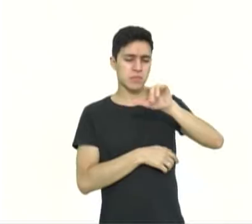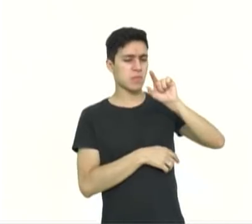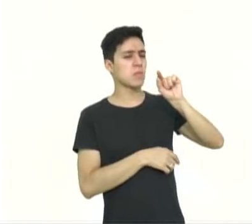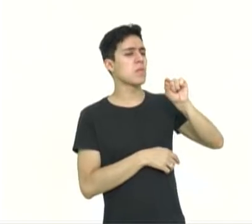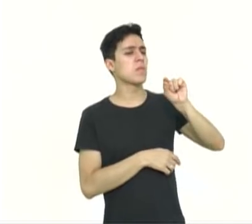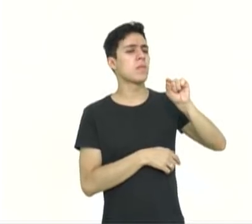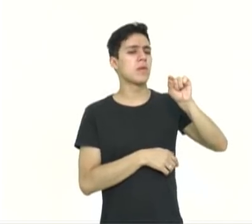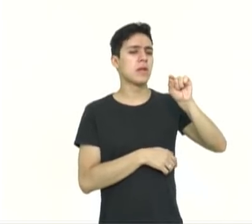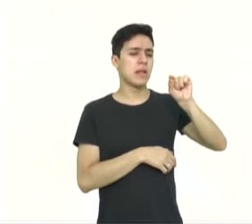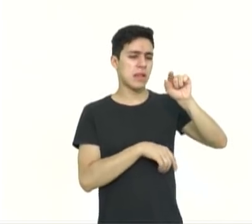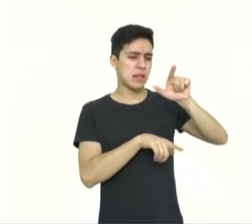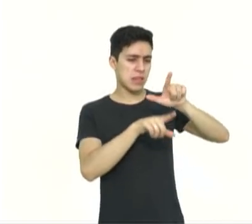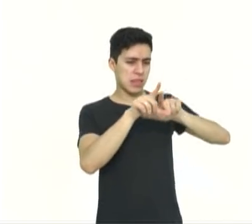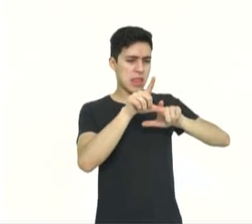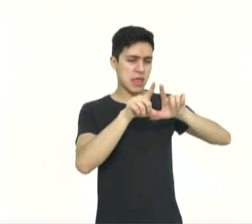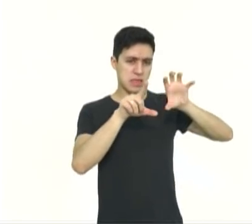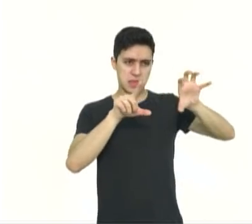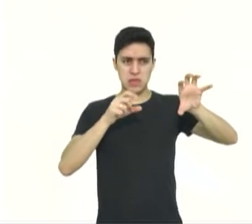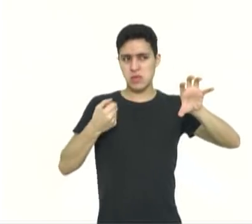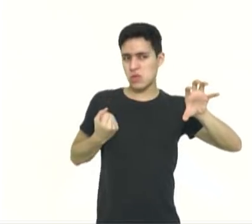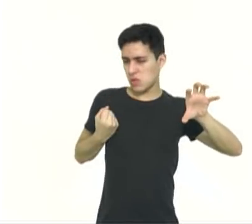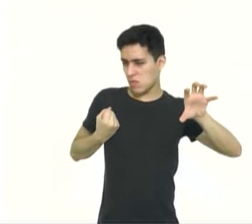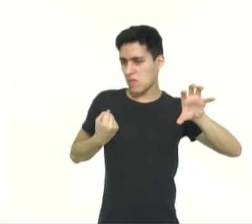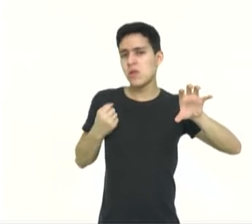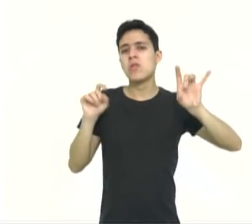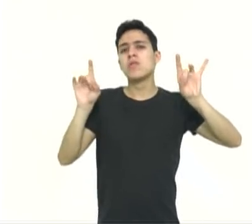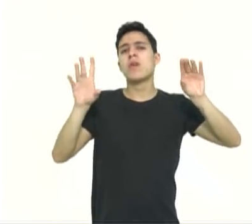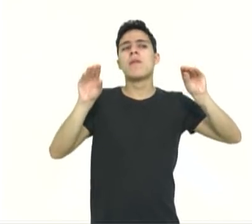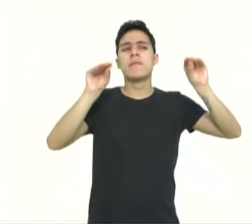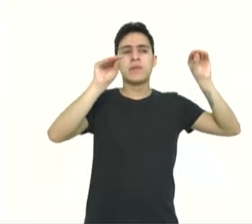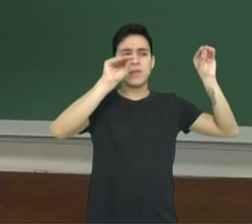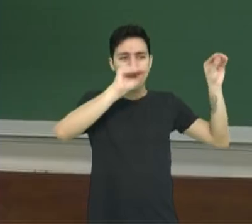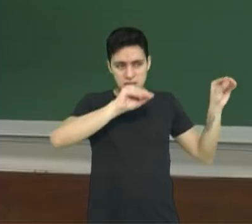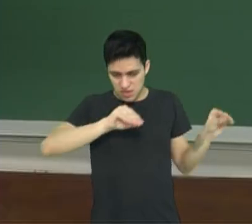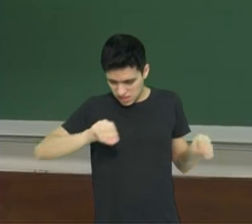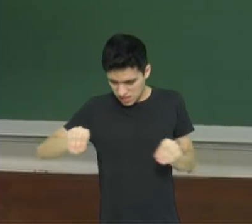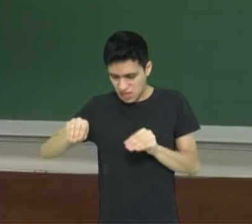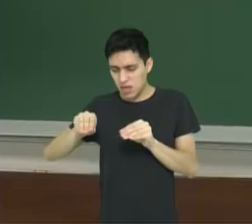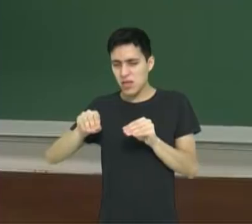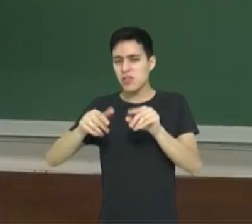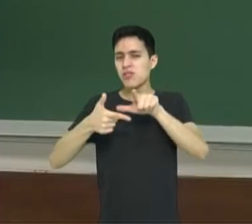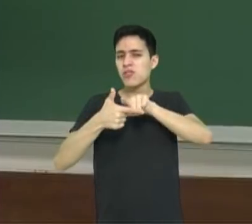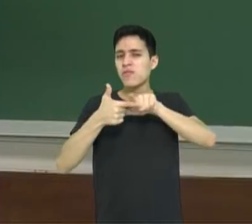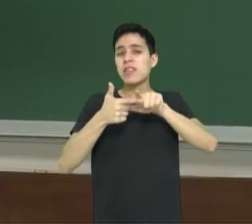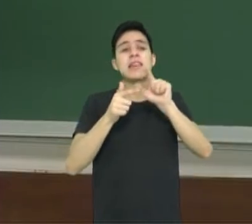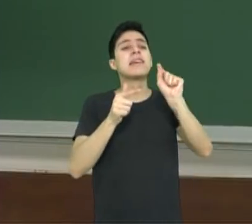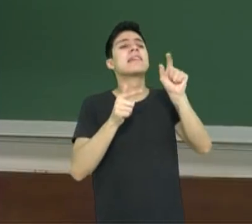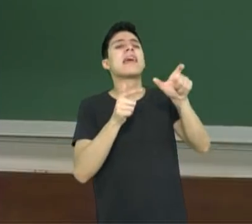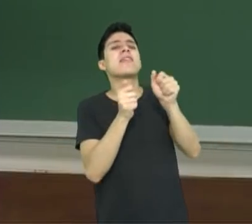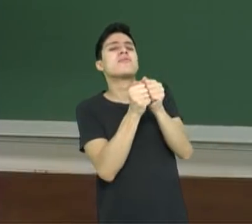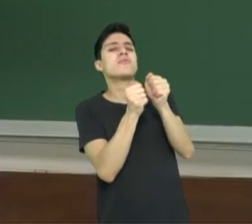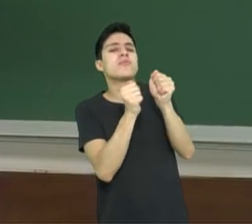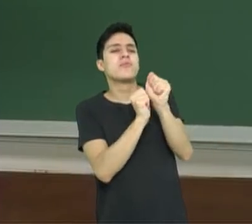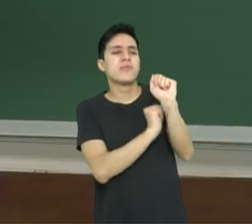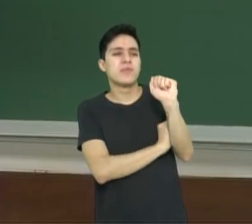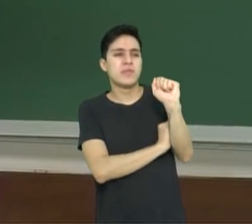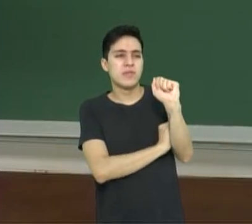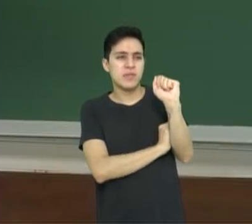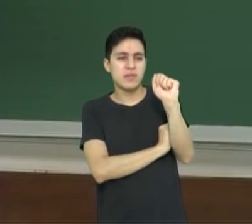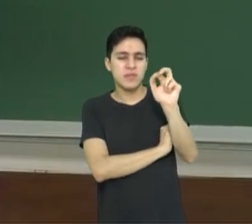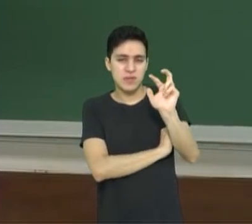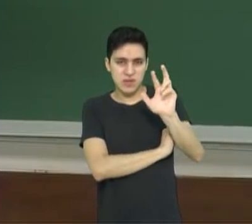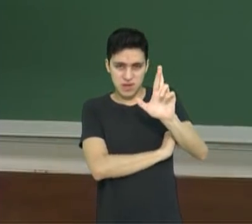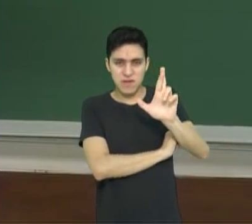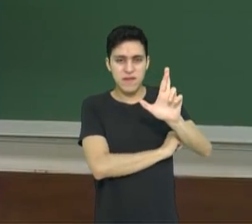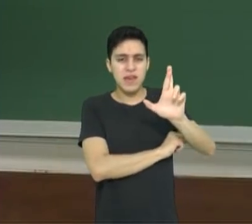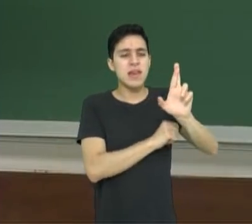o outro. É só passar dividindo quem está com a letrinha R ali, ó, o 2. Operação